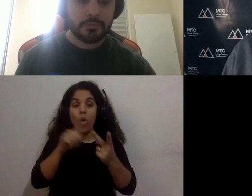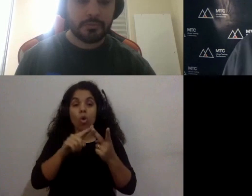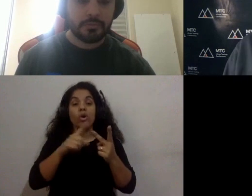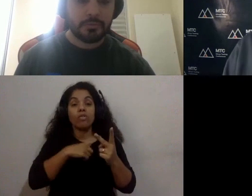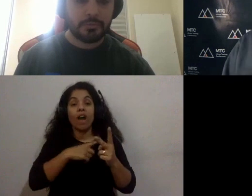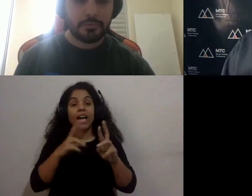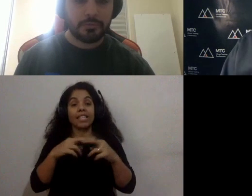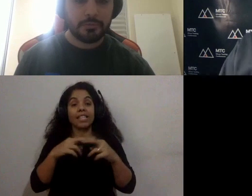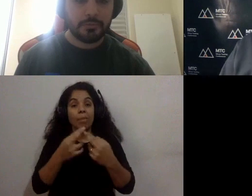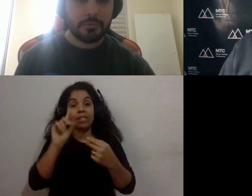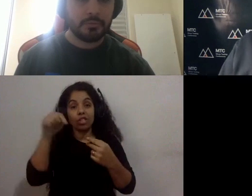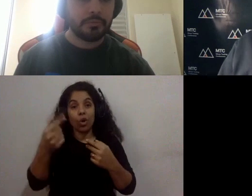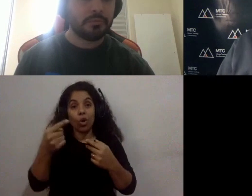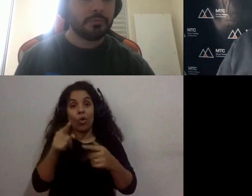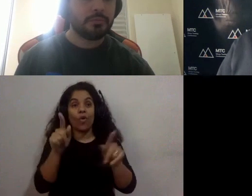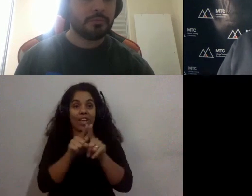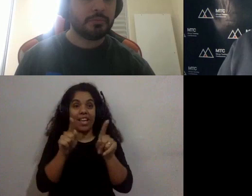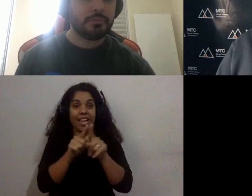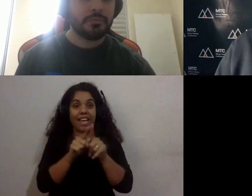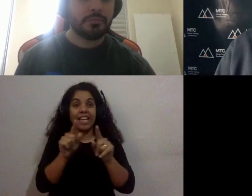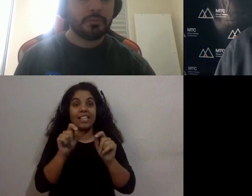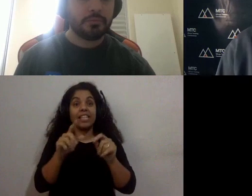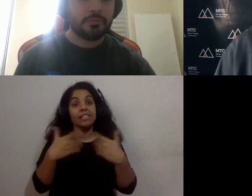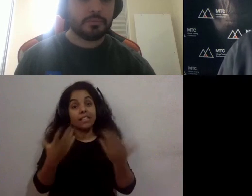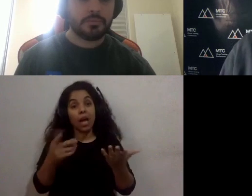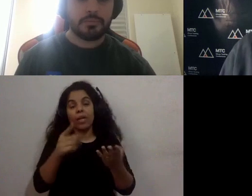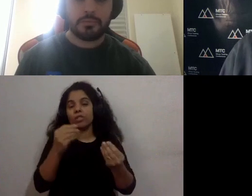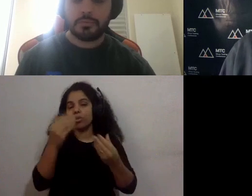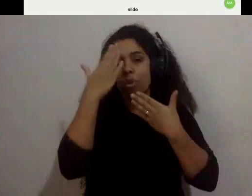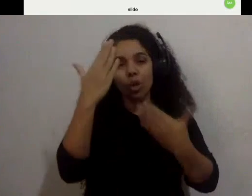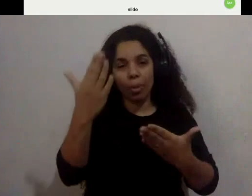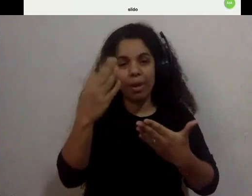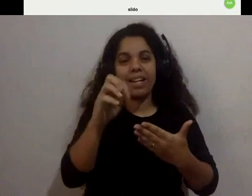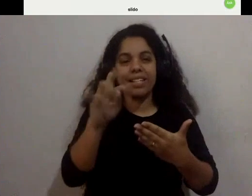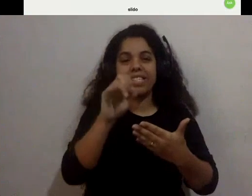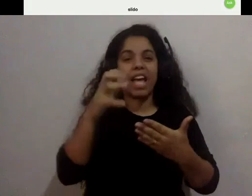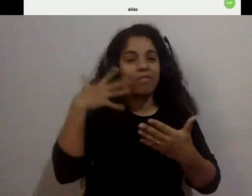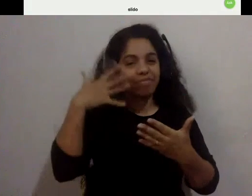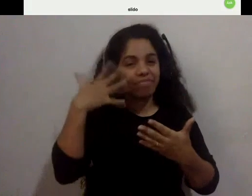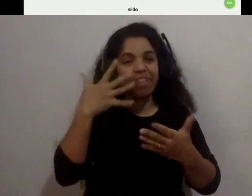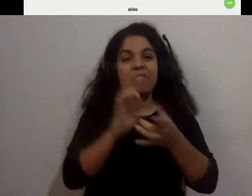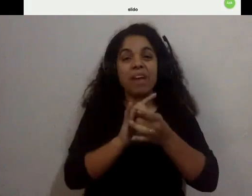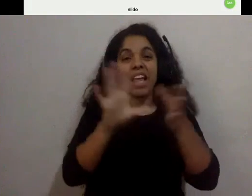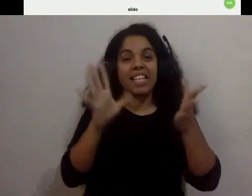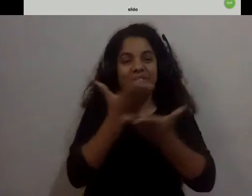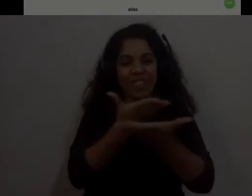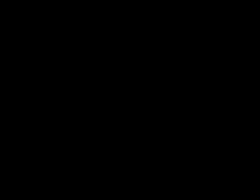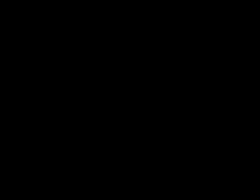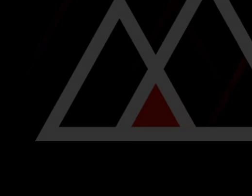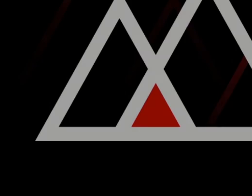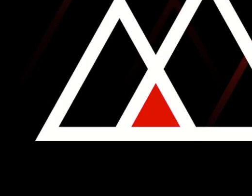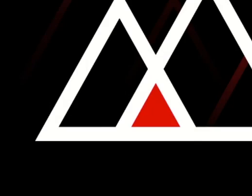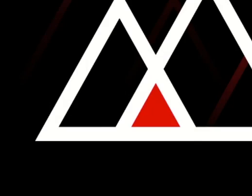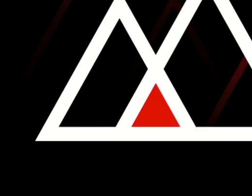com ele. Então é isso. Muito obrigada, Estevam, pela palestra, pela disponibilidade aí para gente.